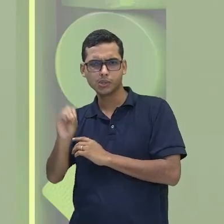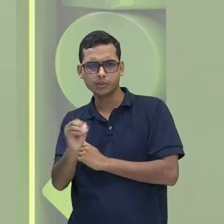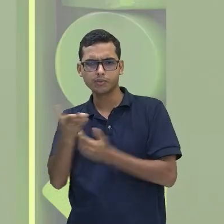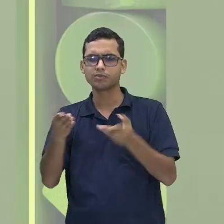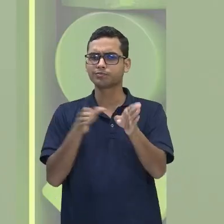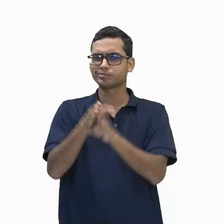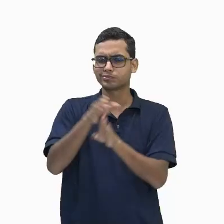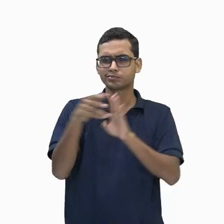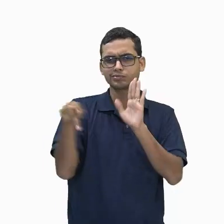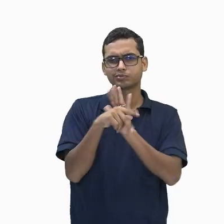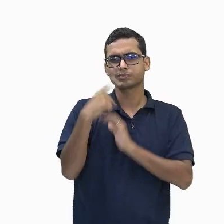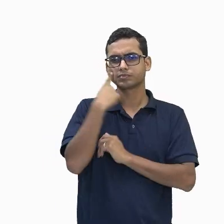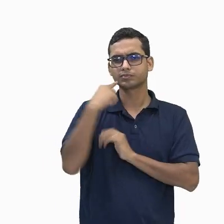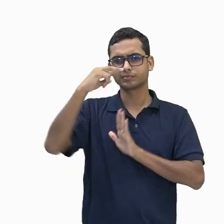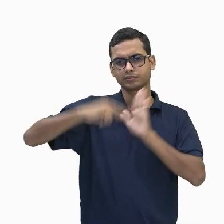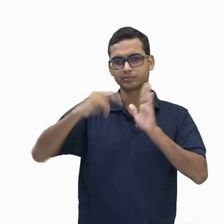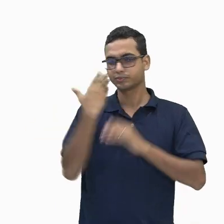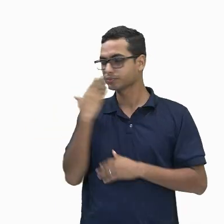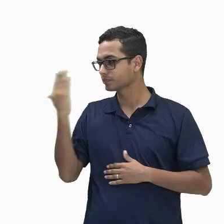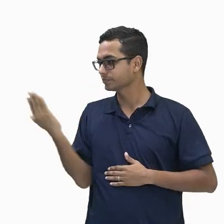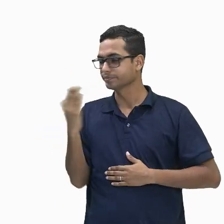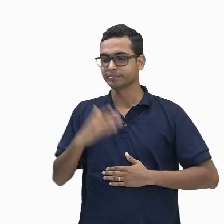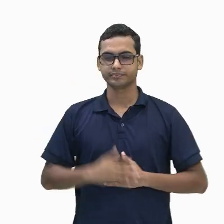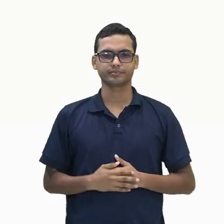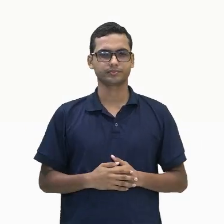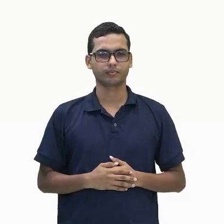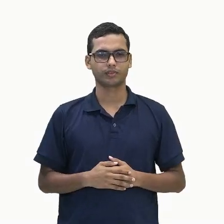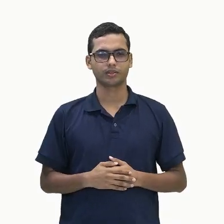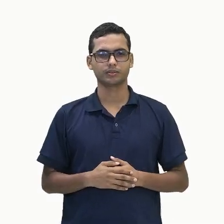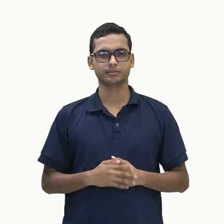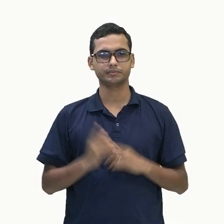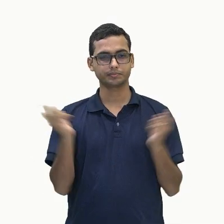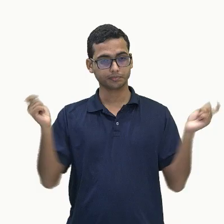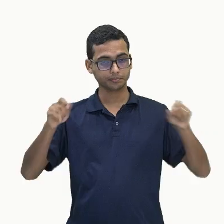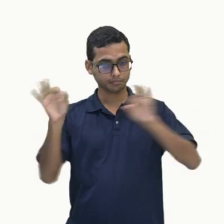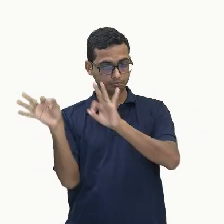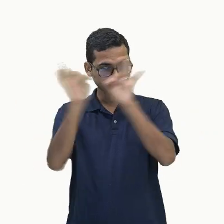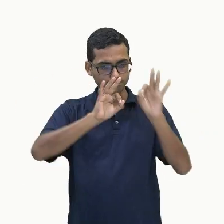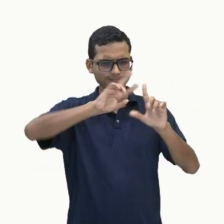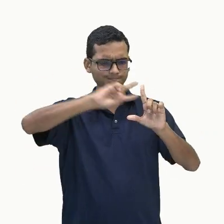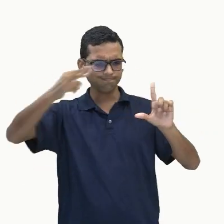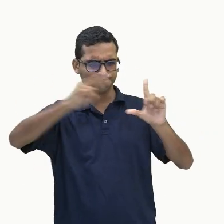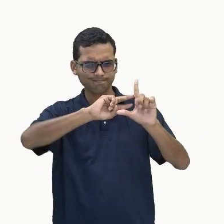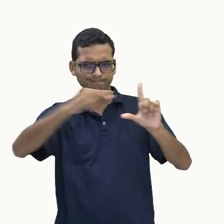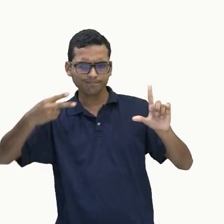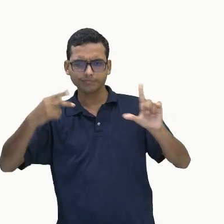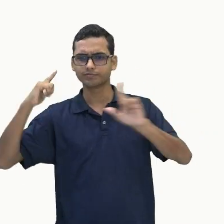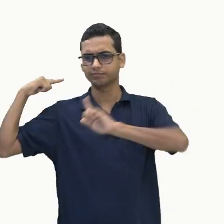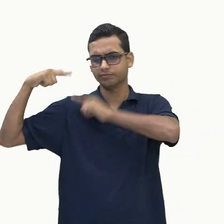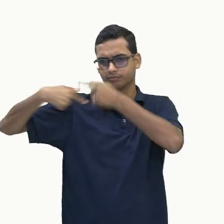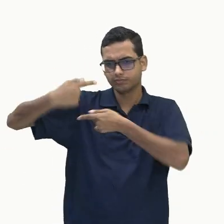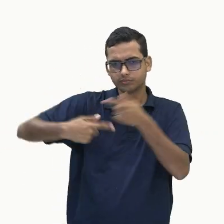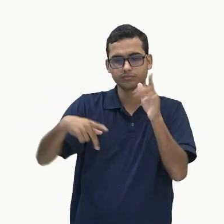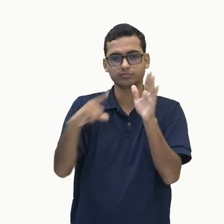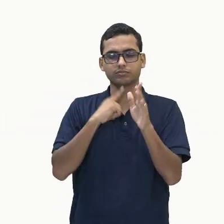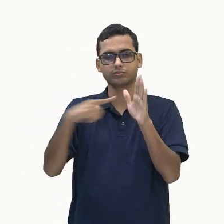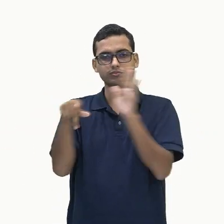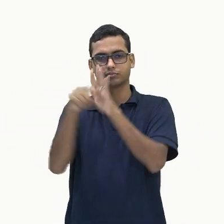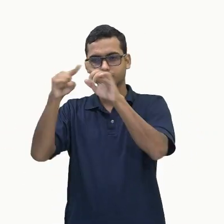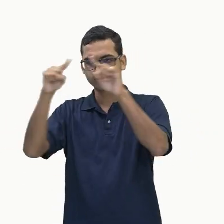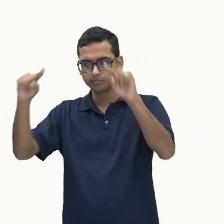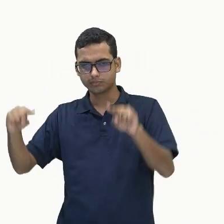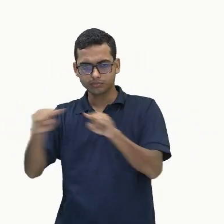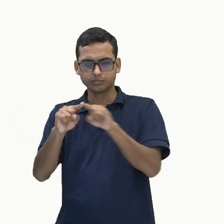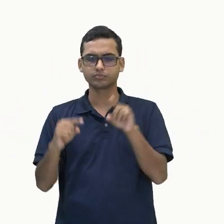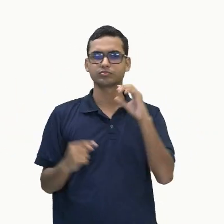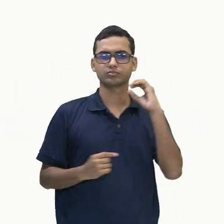orientações para a leitura dele. Bom, como vocês podem ver aqui, nós temos os símbolos de quadrados e círculos que